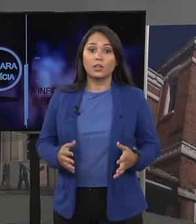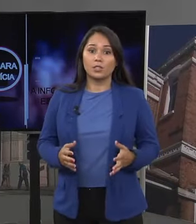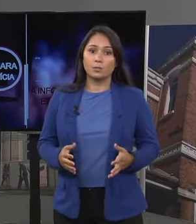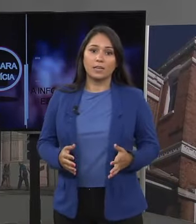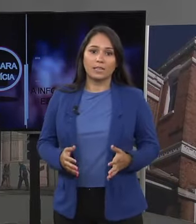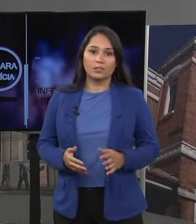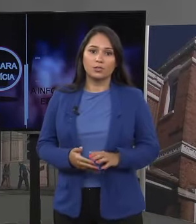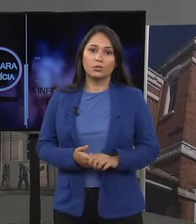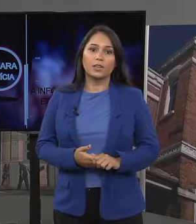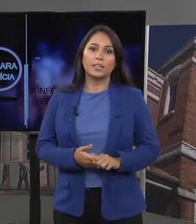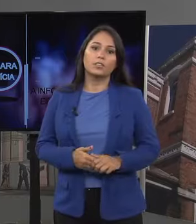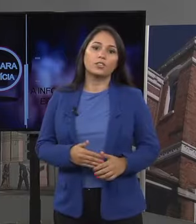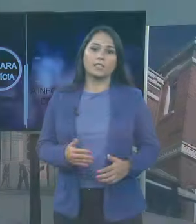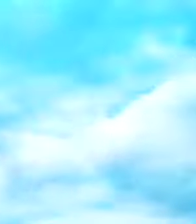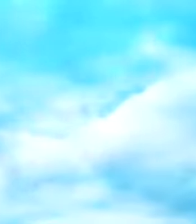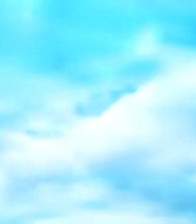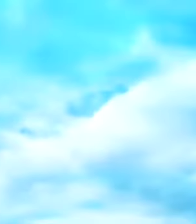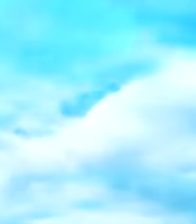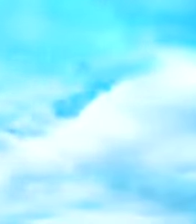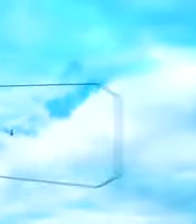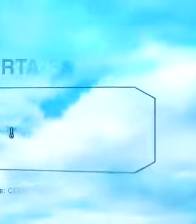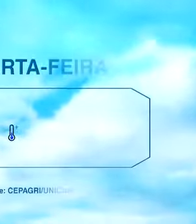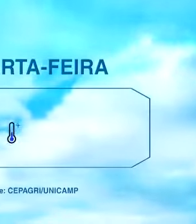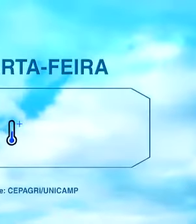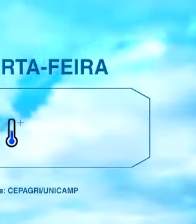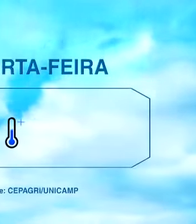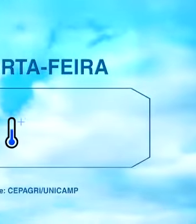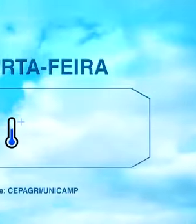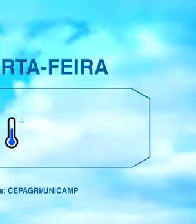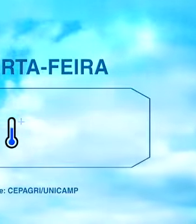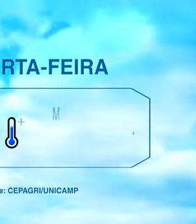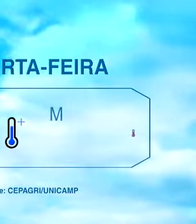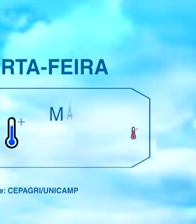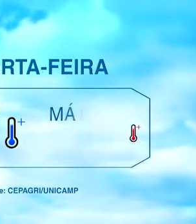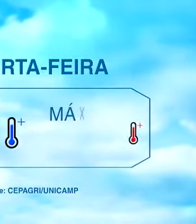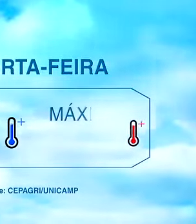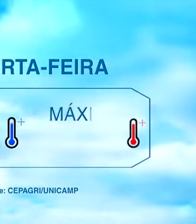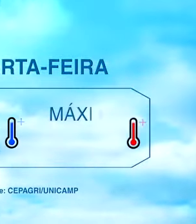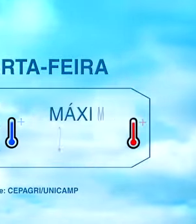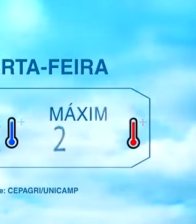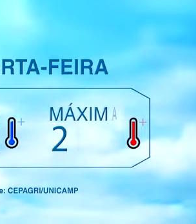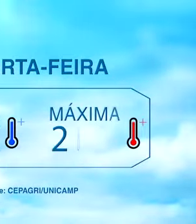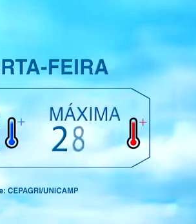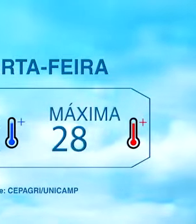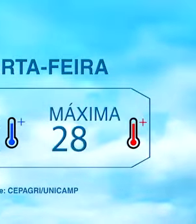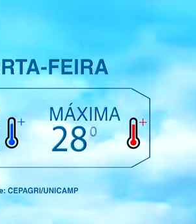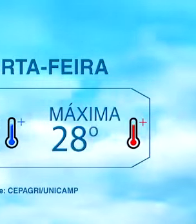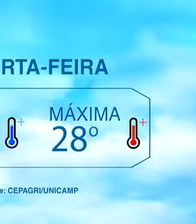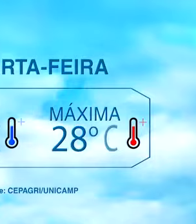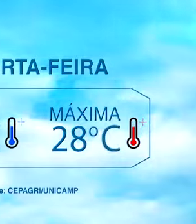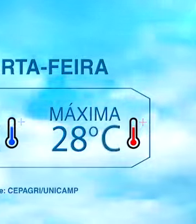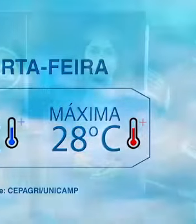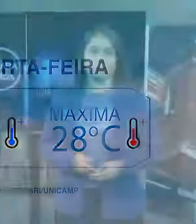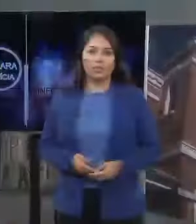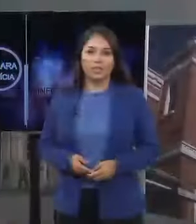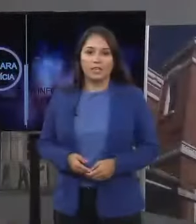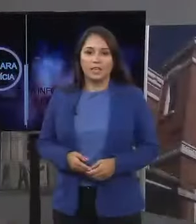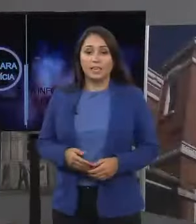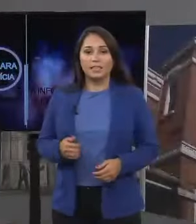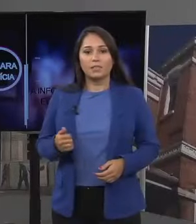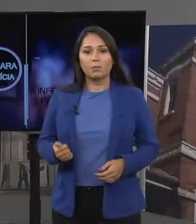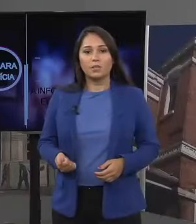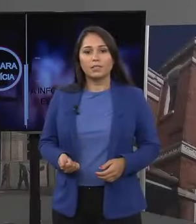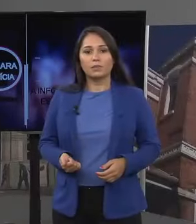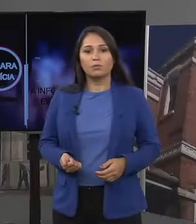Estas fortes pancadas de chuva que atingem a cidade também devem continuar. A mínima amanhã é de 19 graus e a máxima de 28 graus.